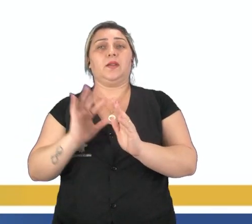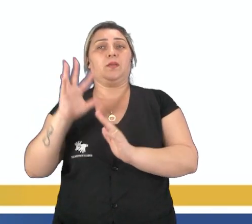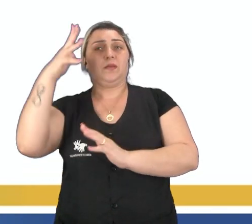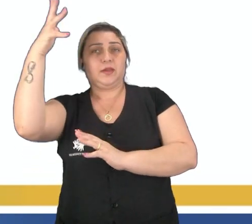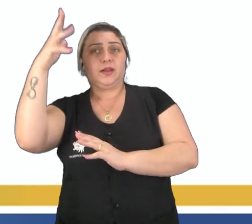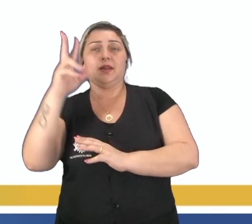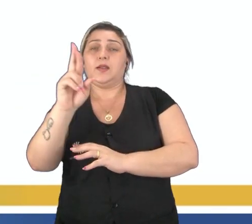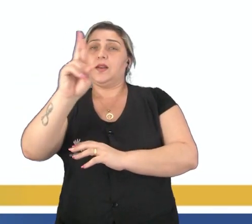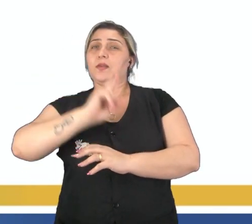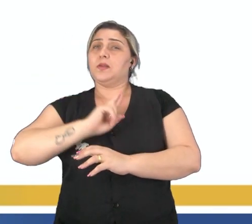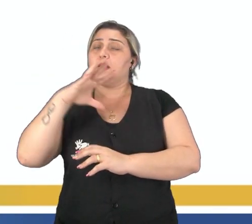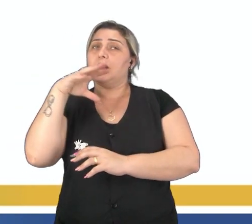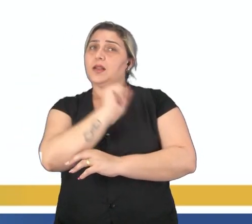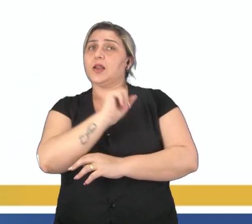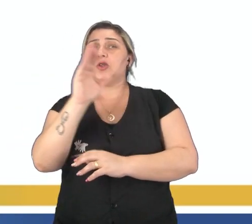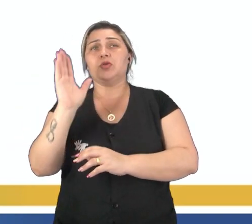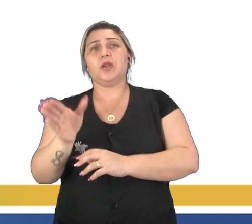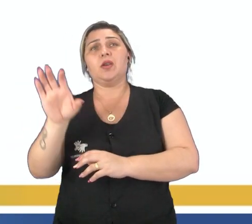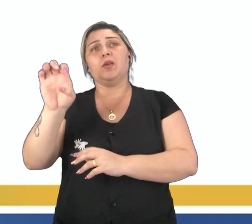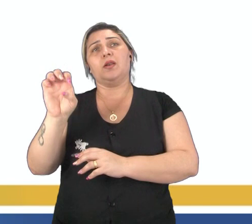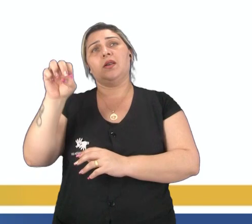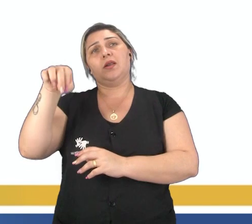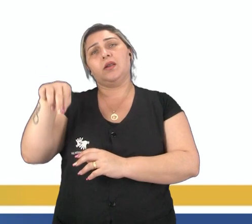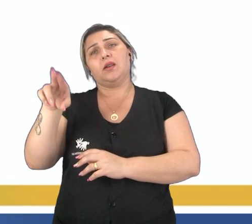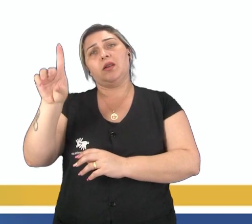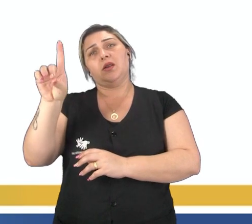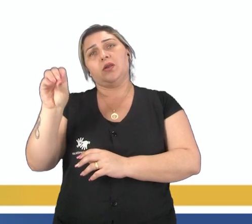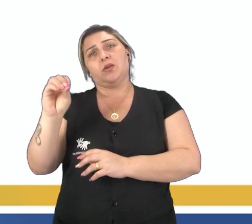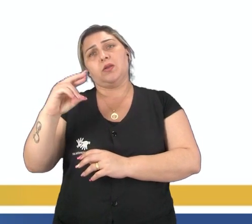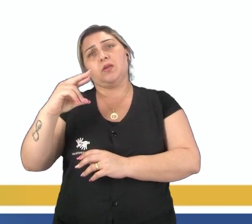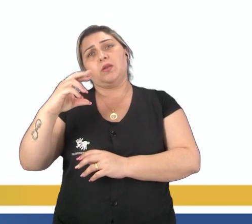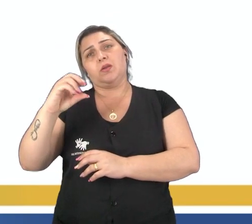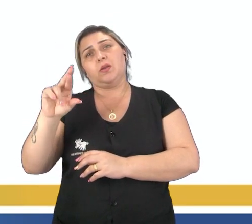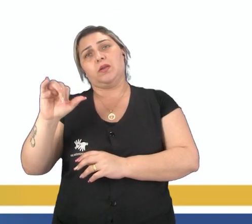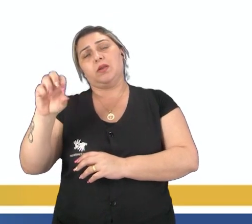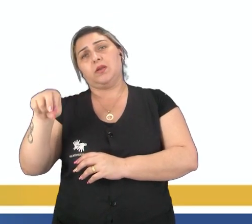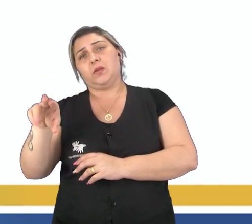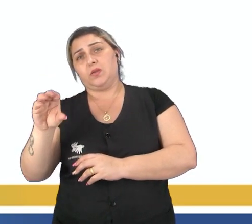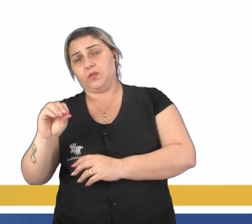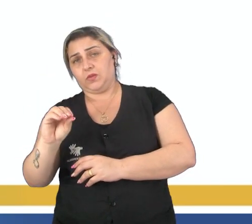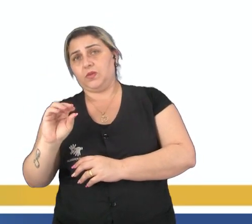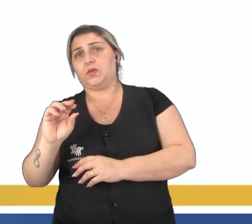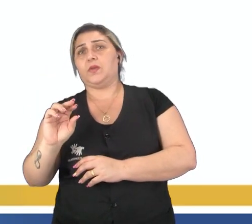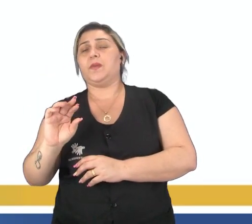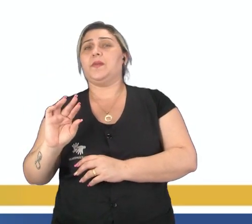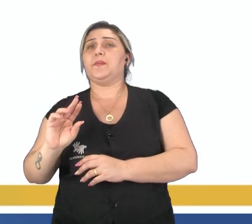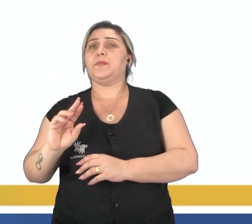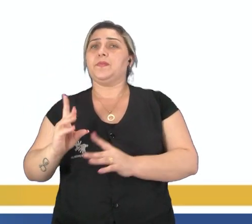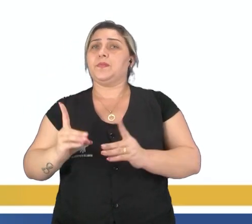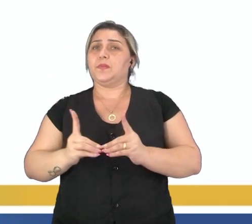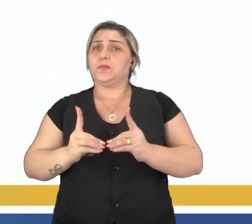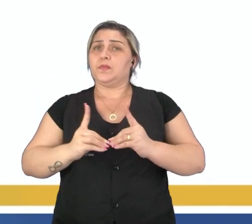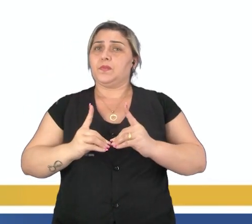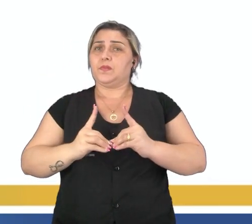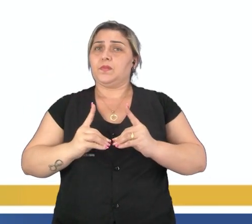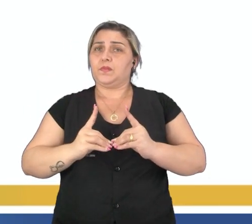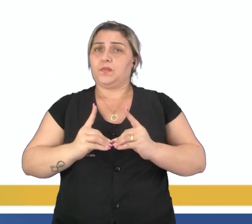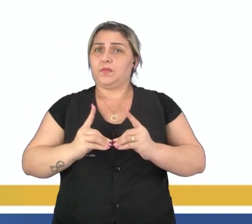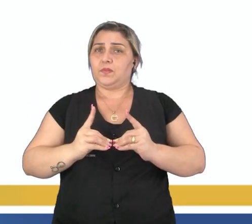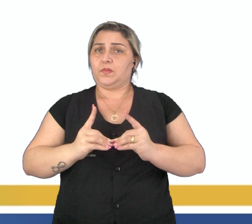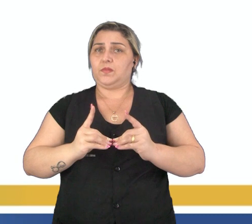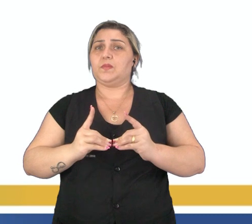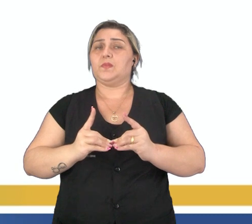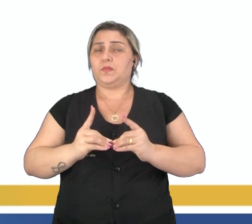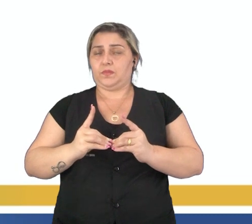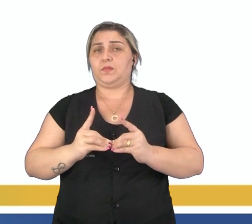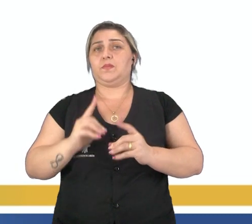questão de segundos. Já o endócrino, ele está relacionado aí à questão da liberação dos hormônios no momento certo. Então, dependendo do que